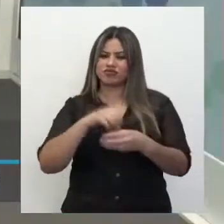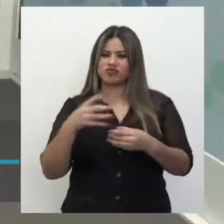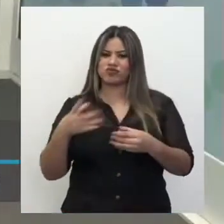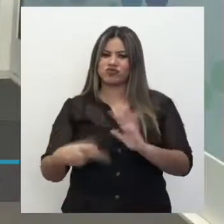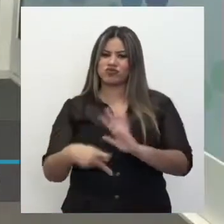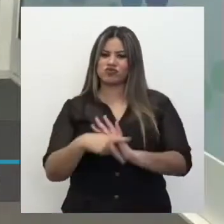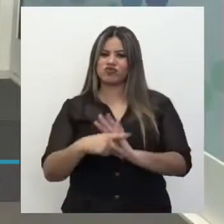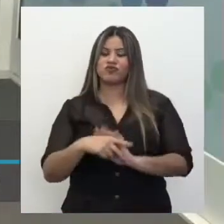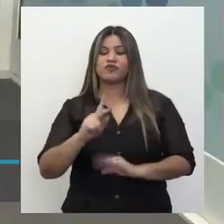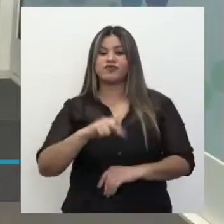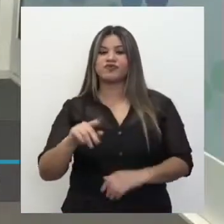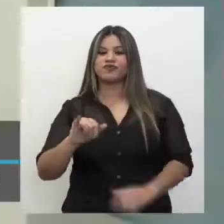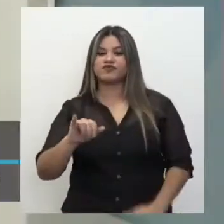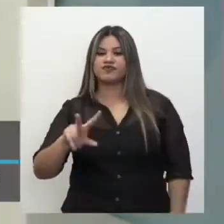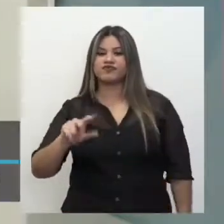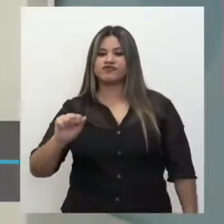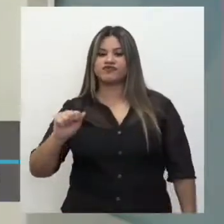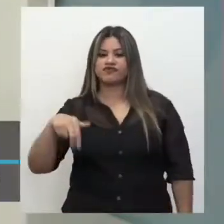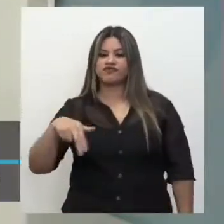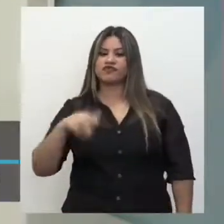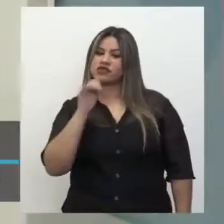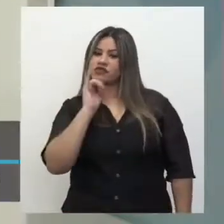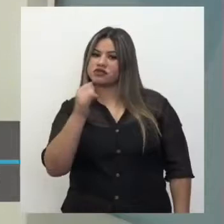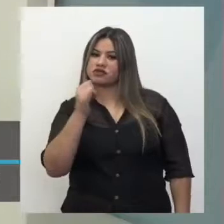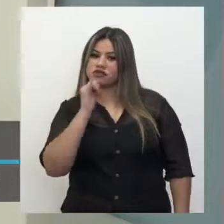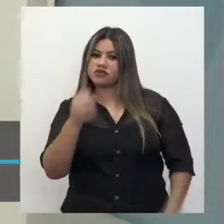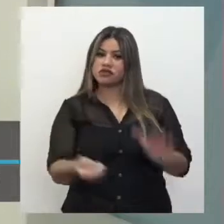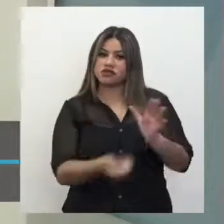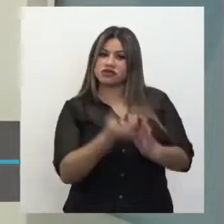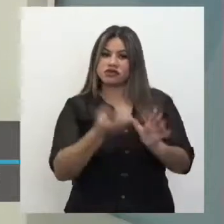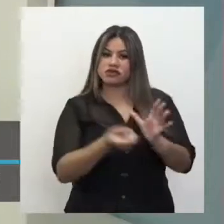O Proivan colocou: conto é uma narrativa inventada,